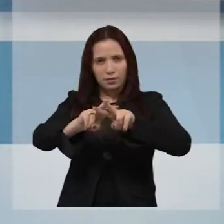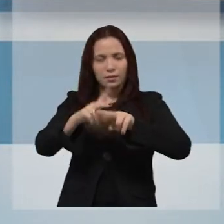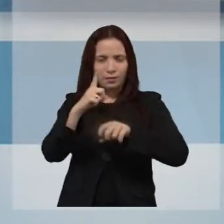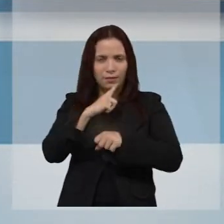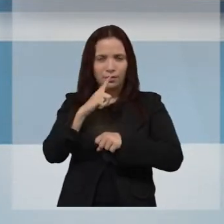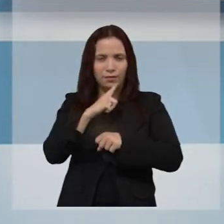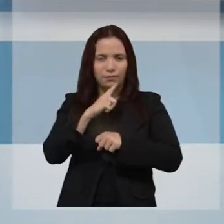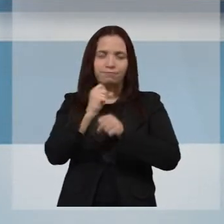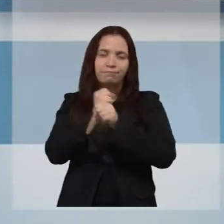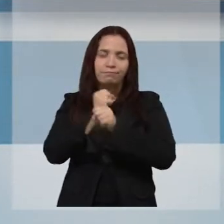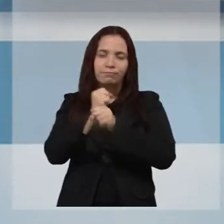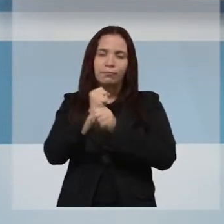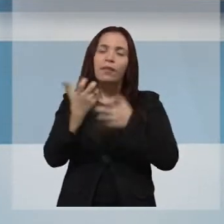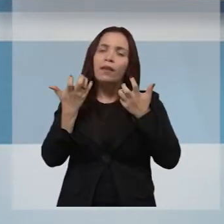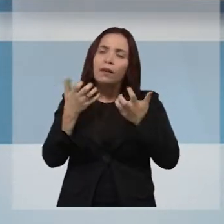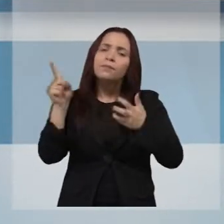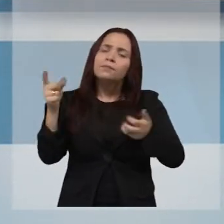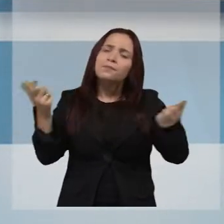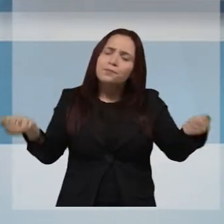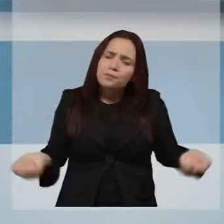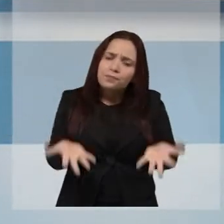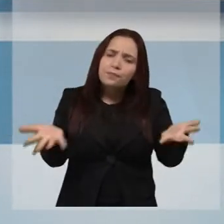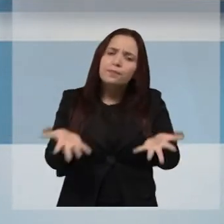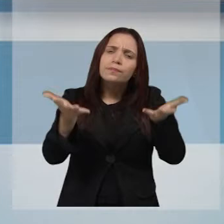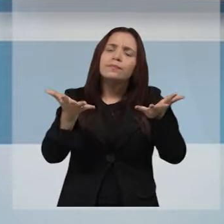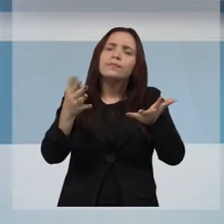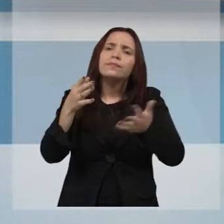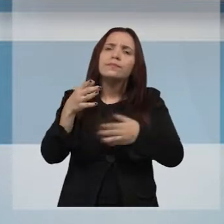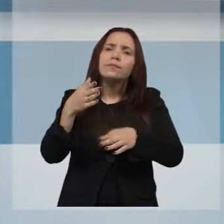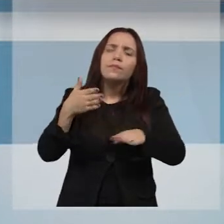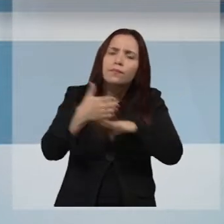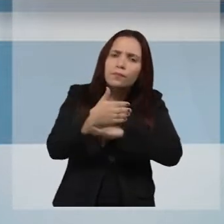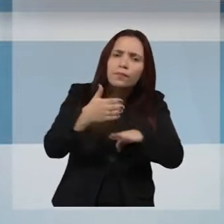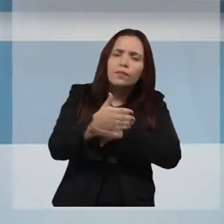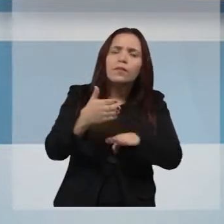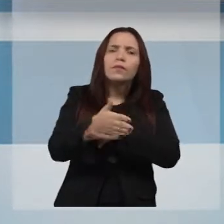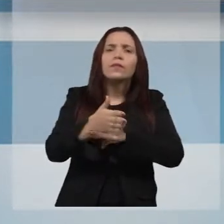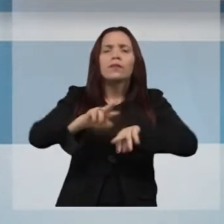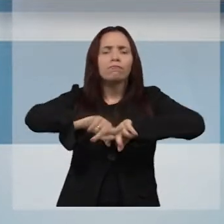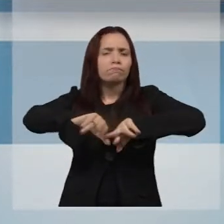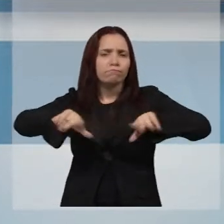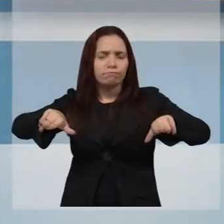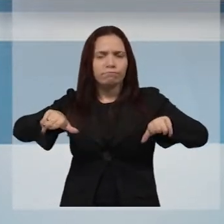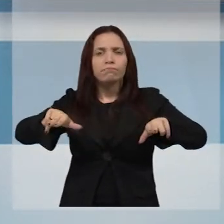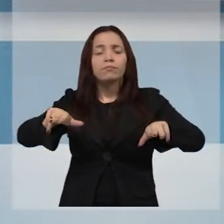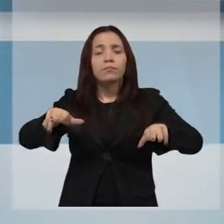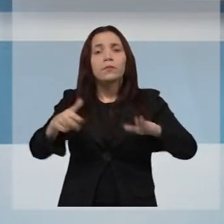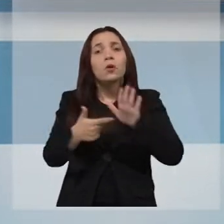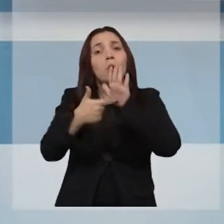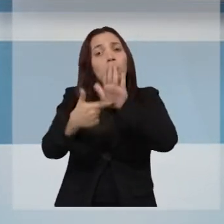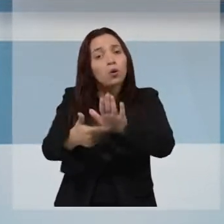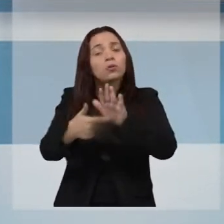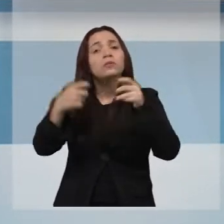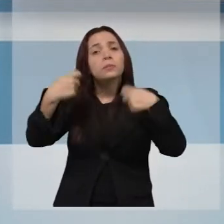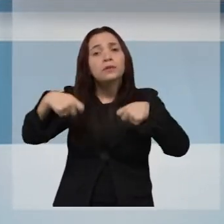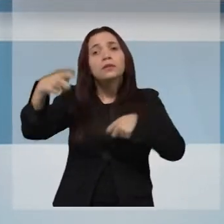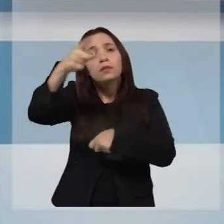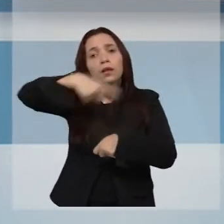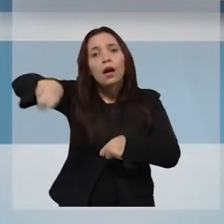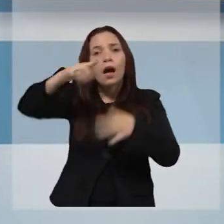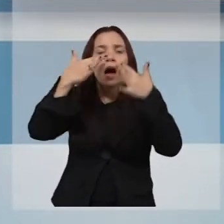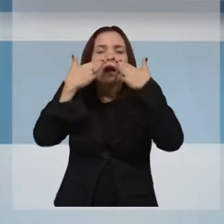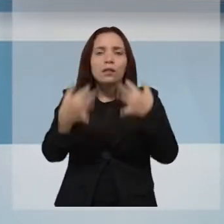cumprindo pena, no Irmã Imelda, possam participar de vários ofícios. Isso é para mostrar para a sociedade